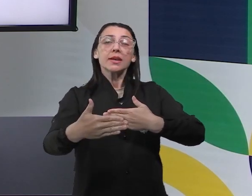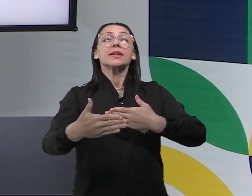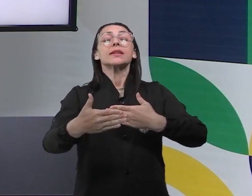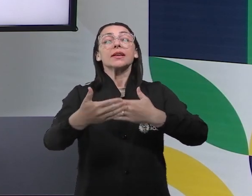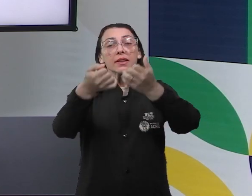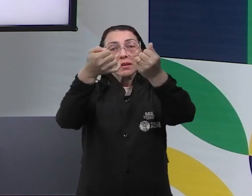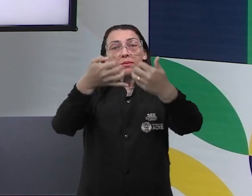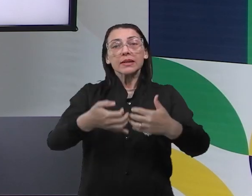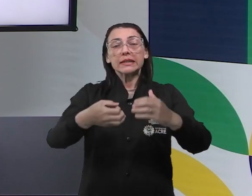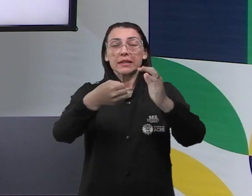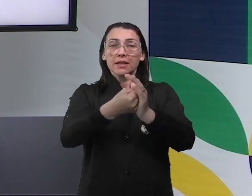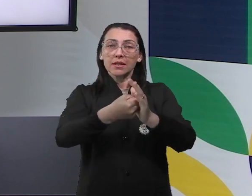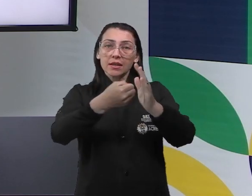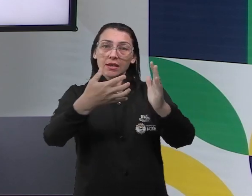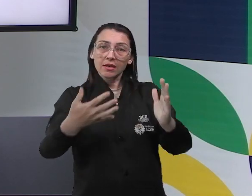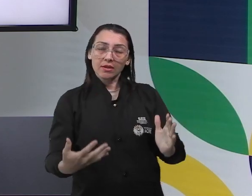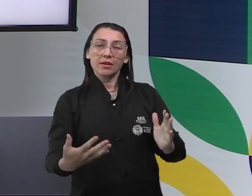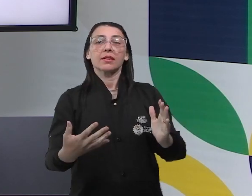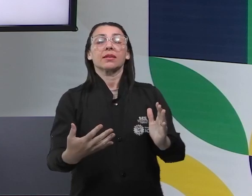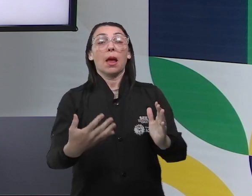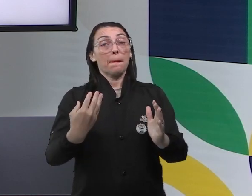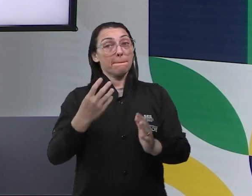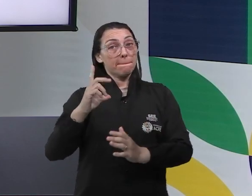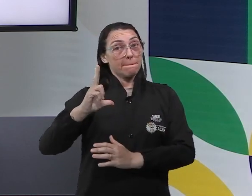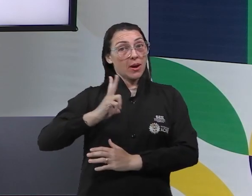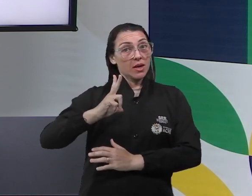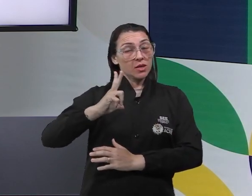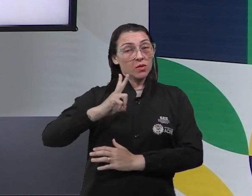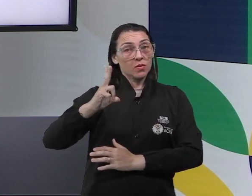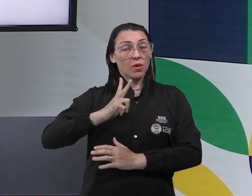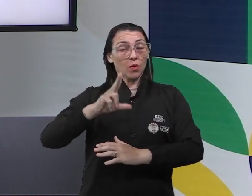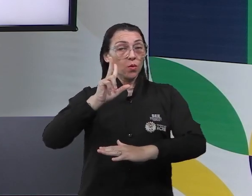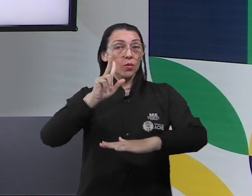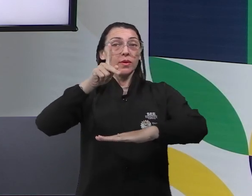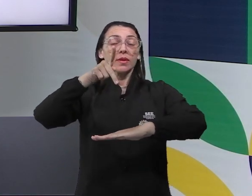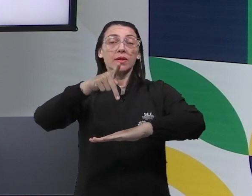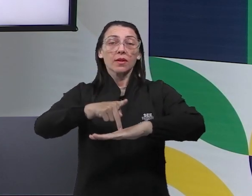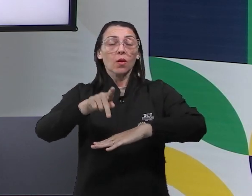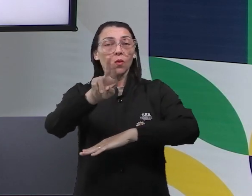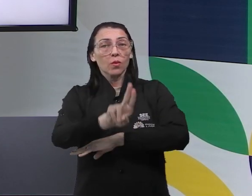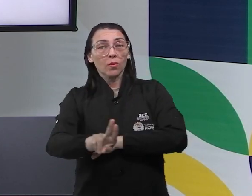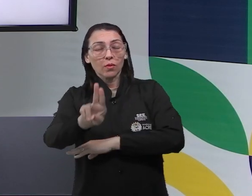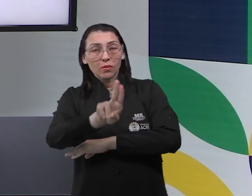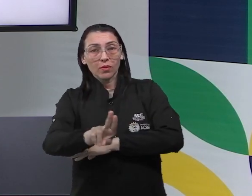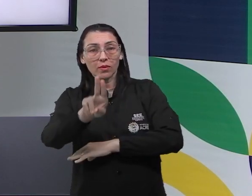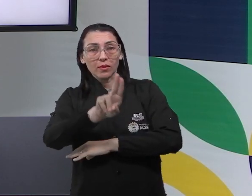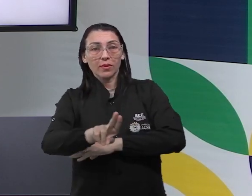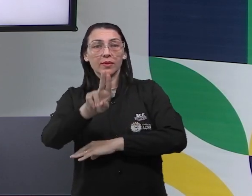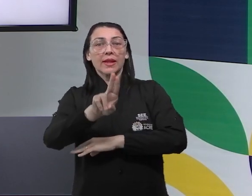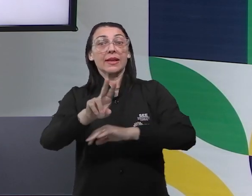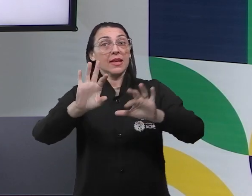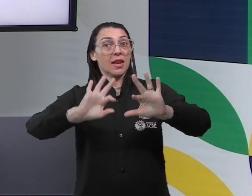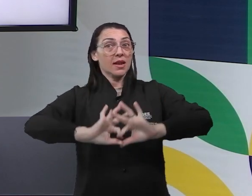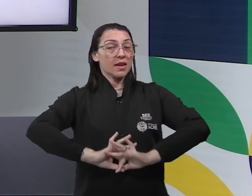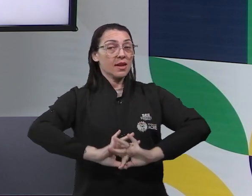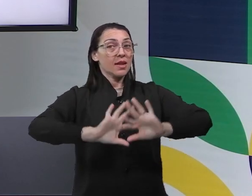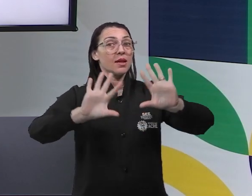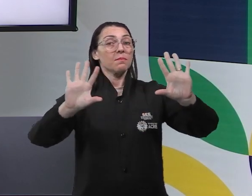narrativas, dessas características peculiares, os escritores utilizam dessa